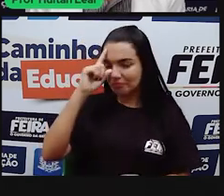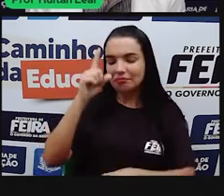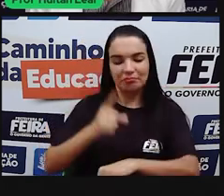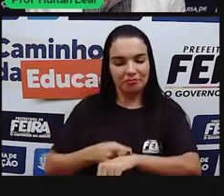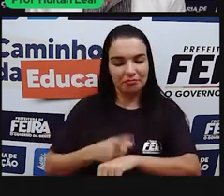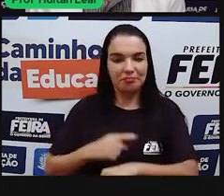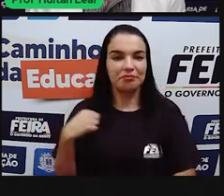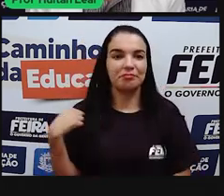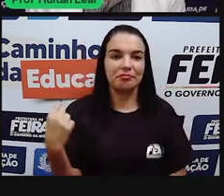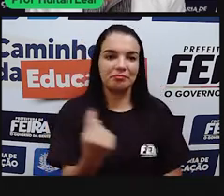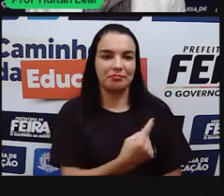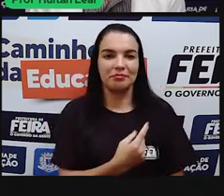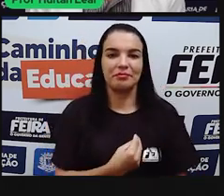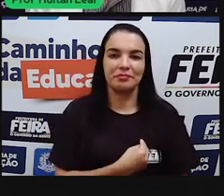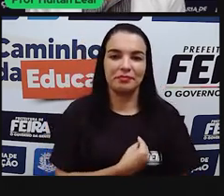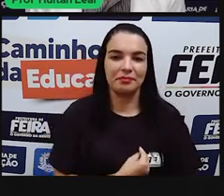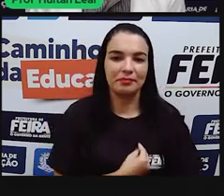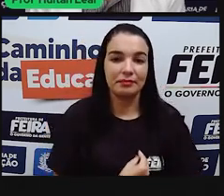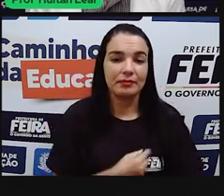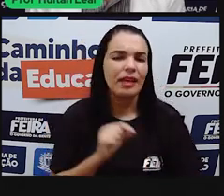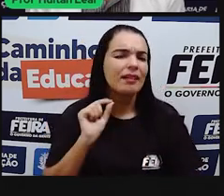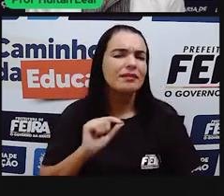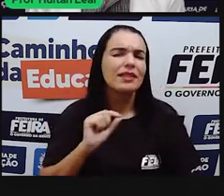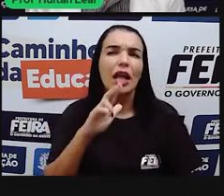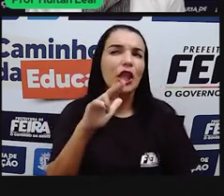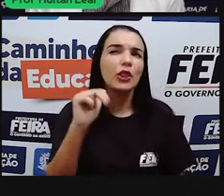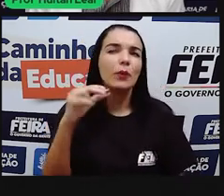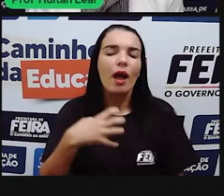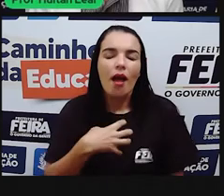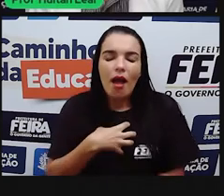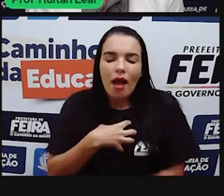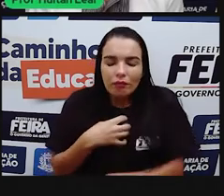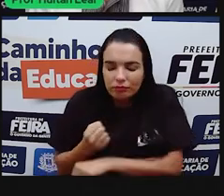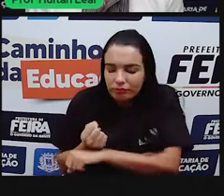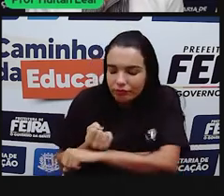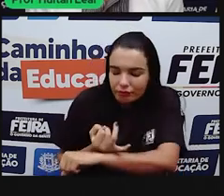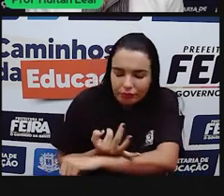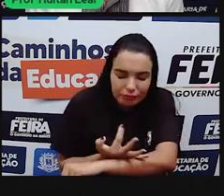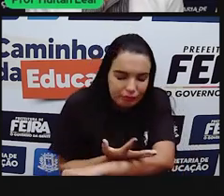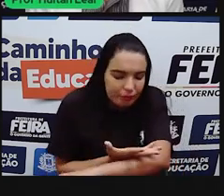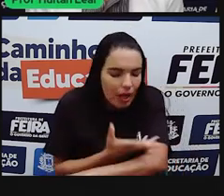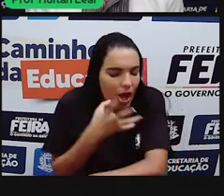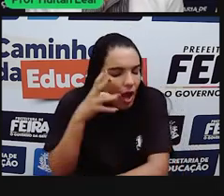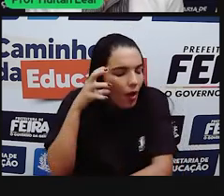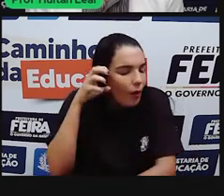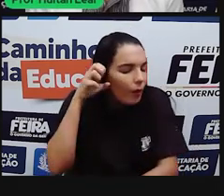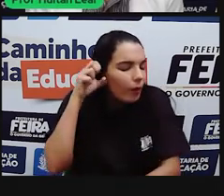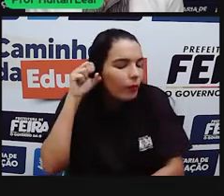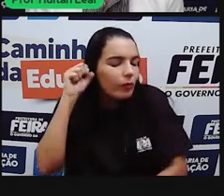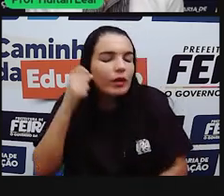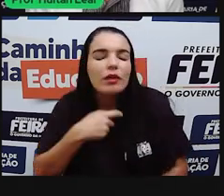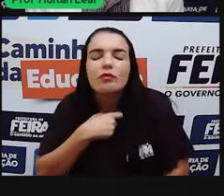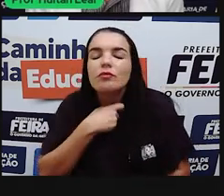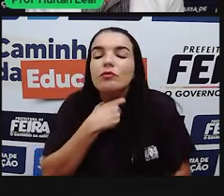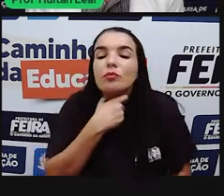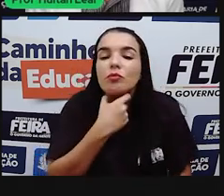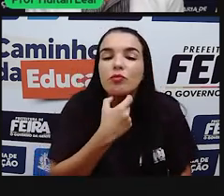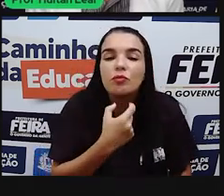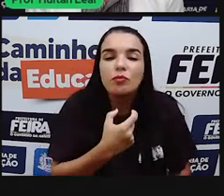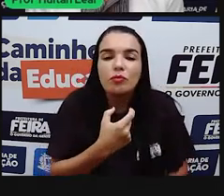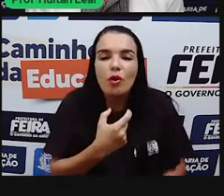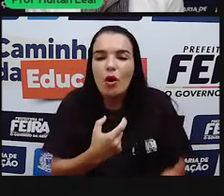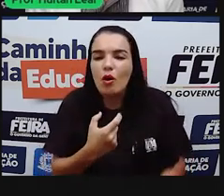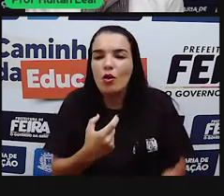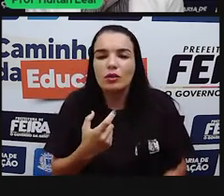nossa vida. Quem nunca se emocionou ouvindo uma voz bem